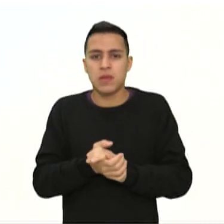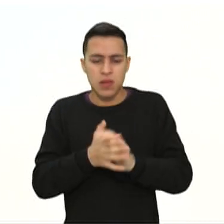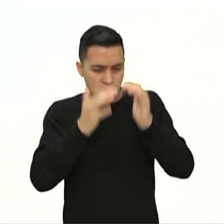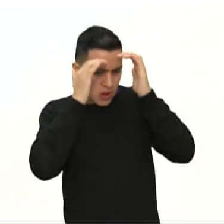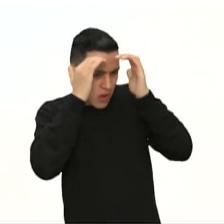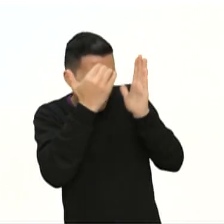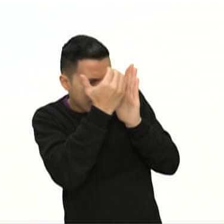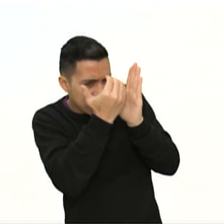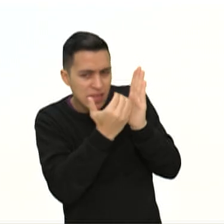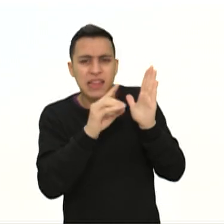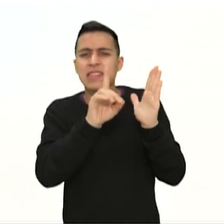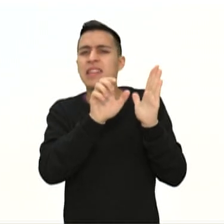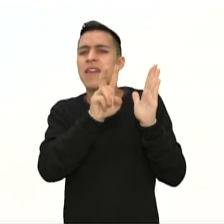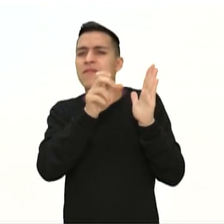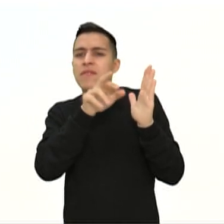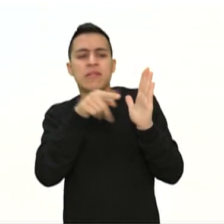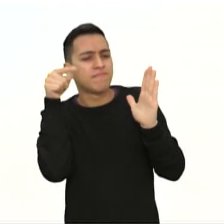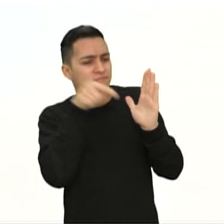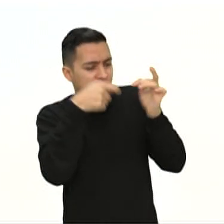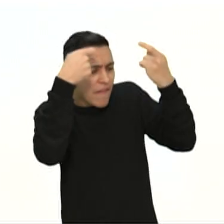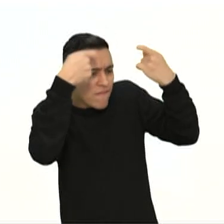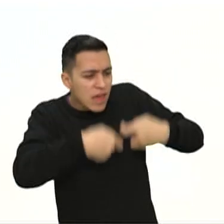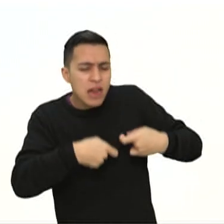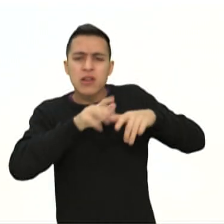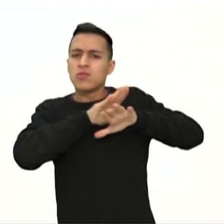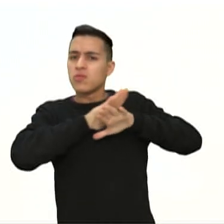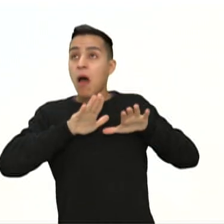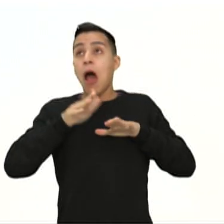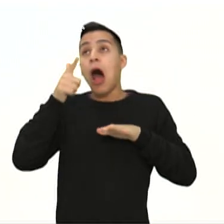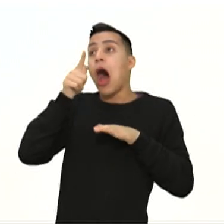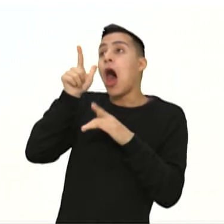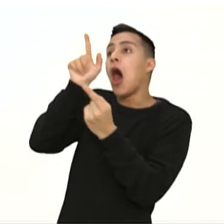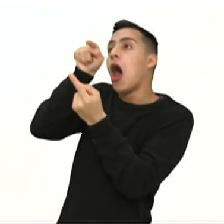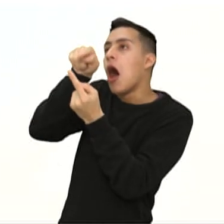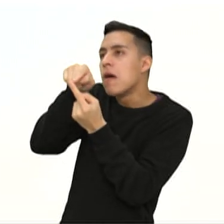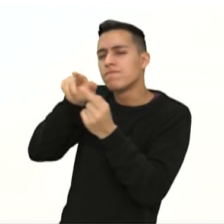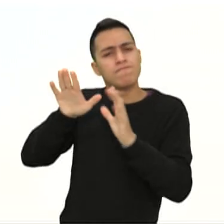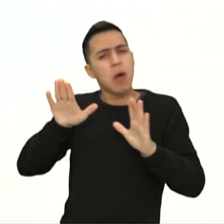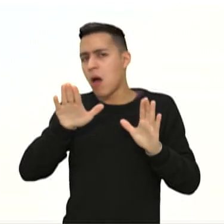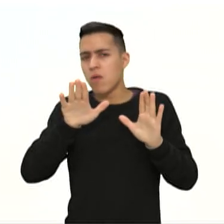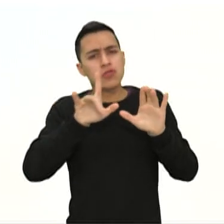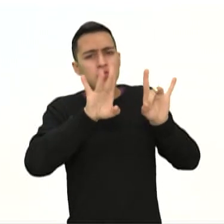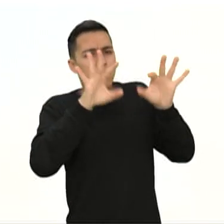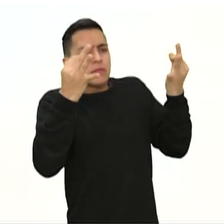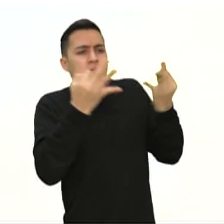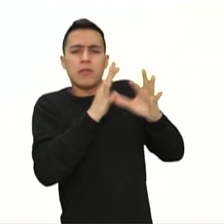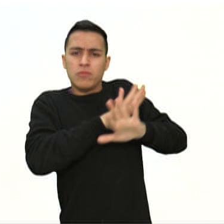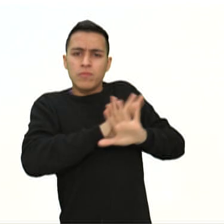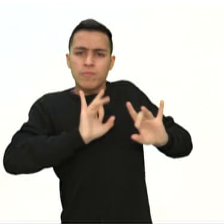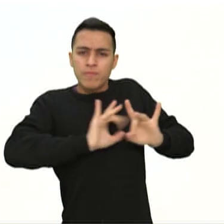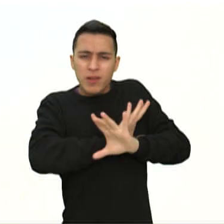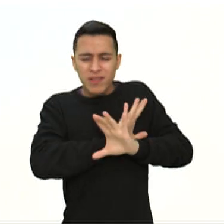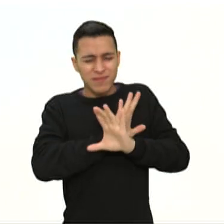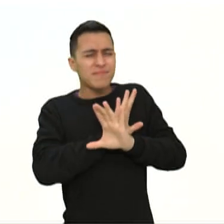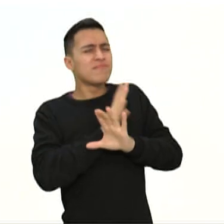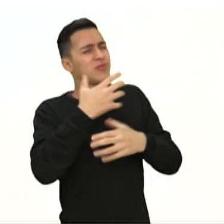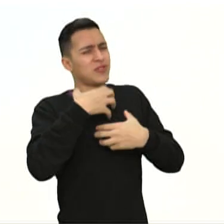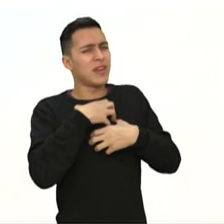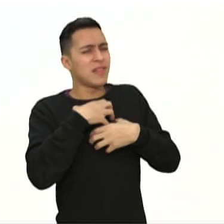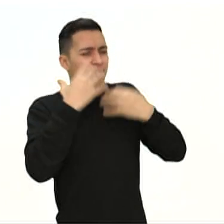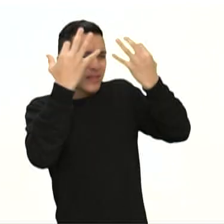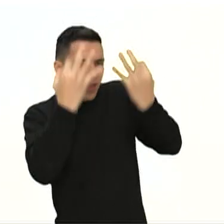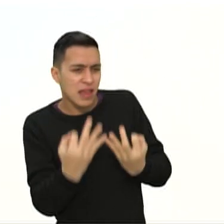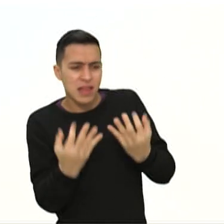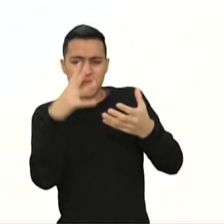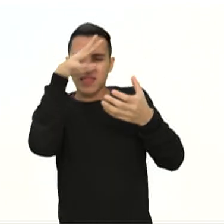o dever pelo dever e não para alcançar alguma coisa depois, perfeito? Então é assim que você determina uma ação correta, né,